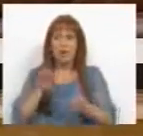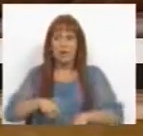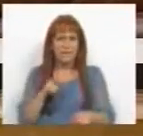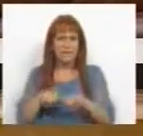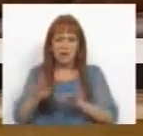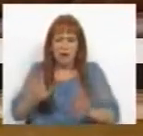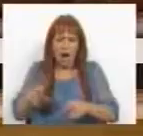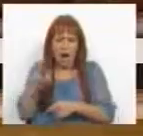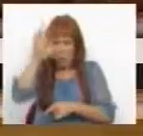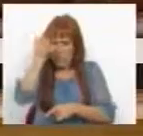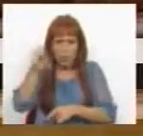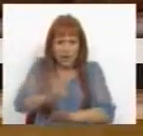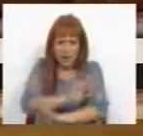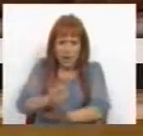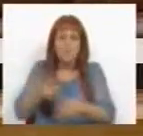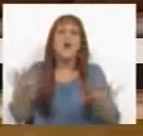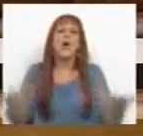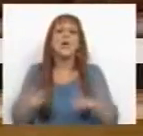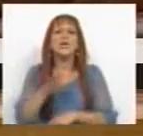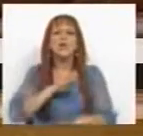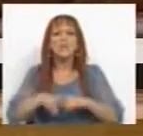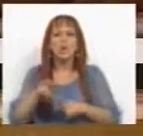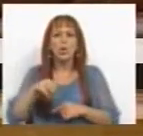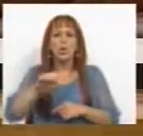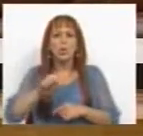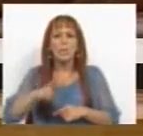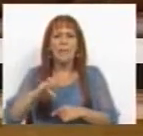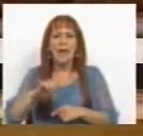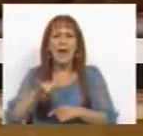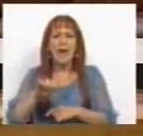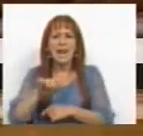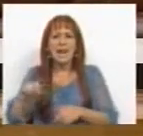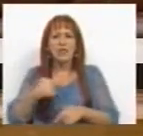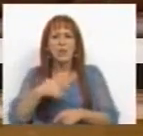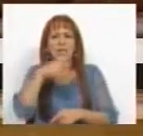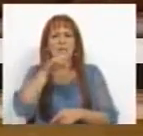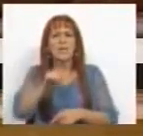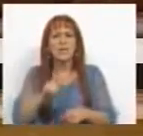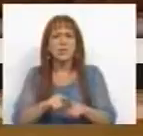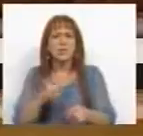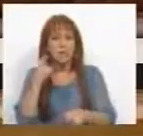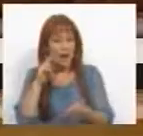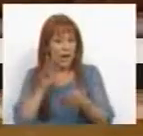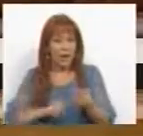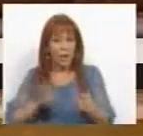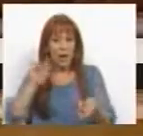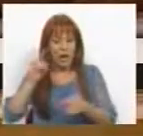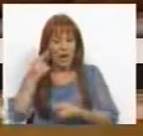das políticas do Governo anterior. Já agora, senhor deputado Nuno Magalhães, queria dizer que li com atenção o